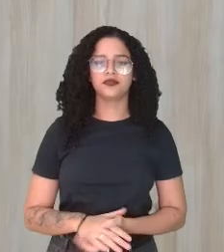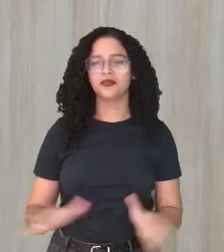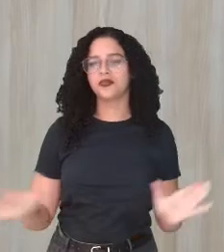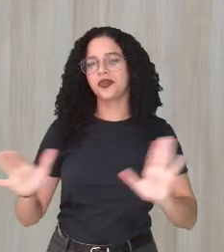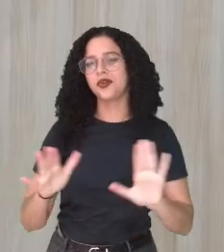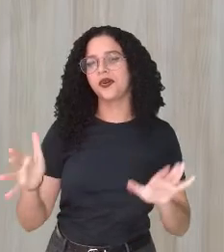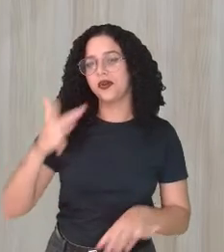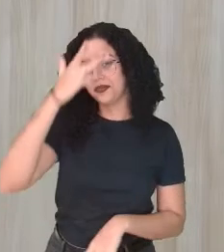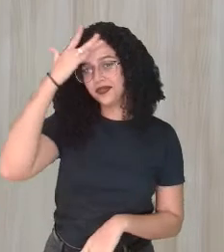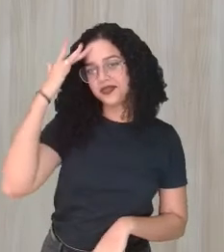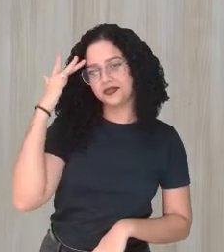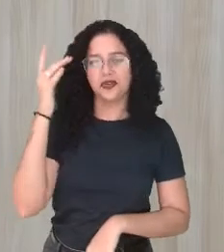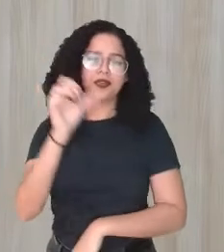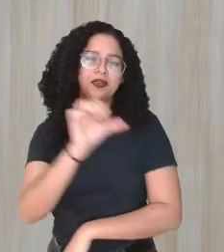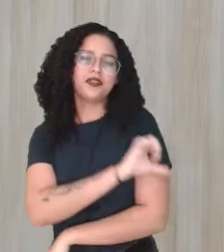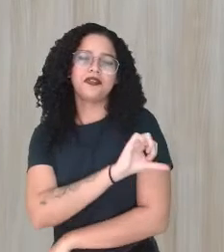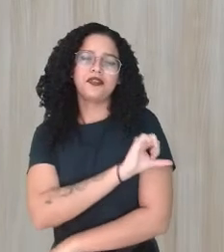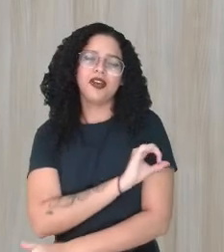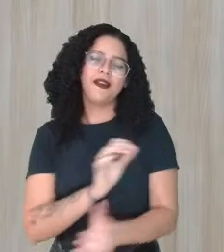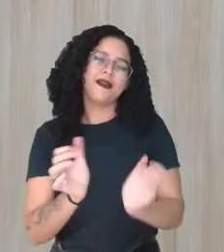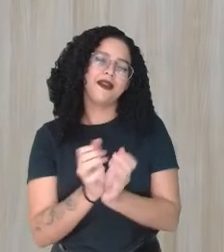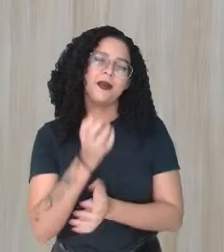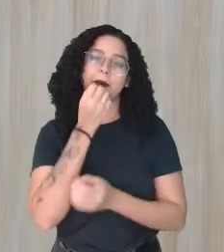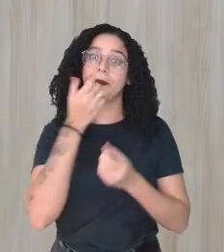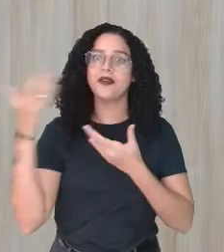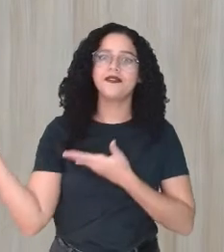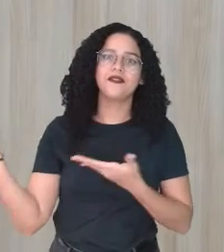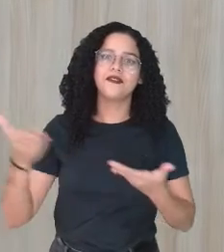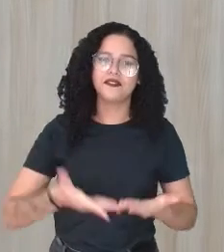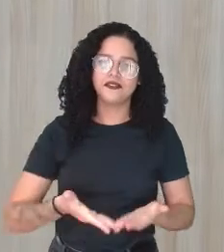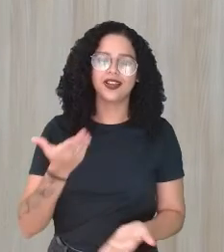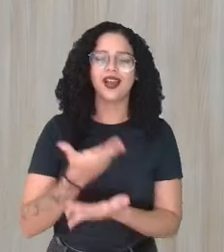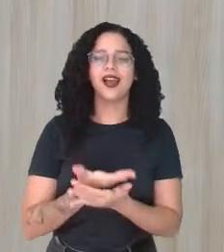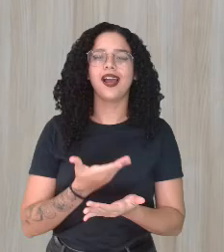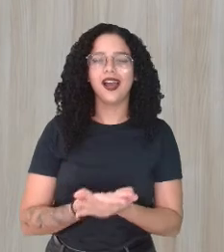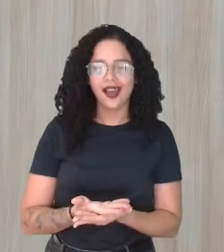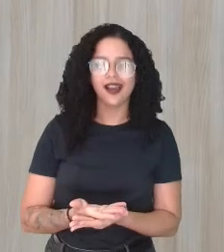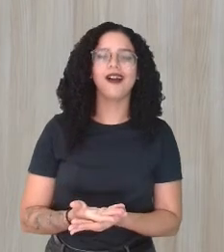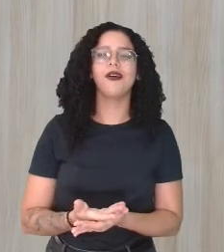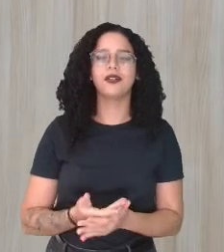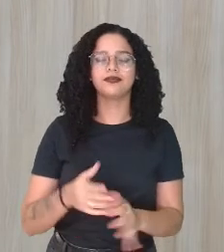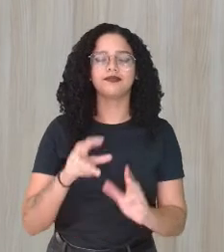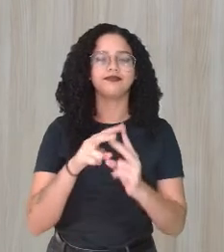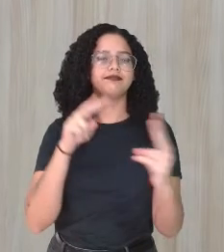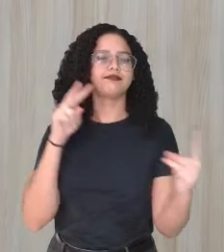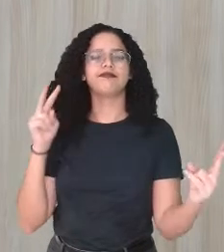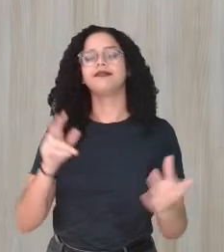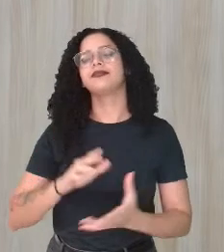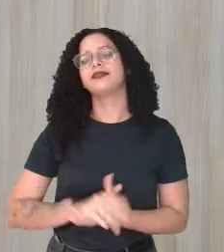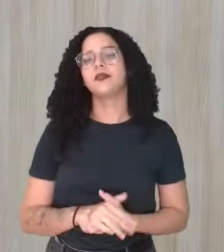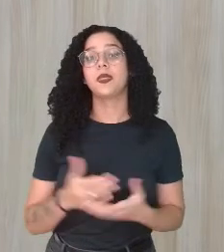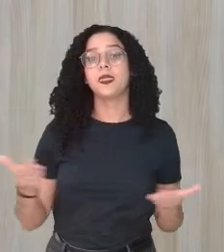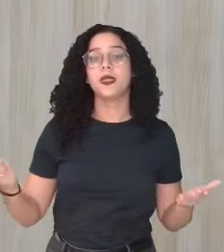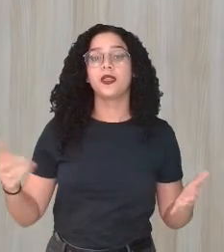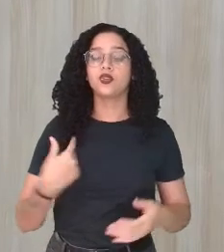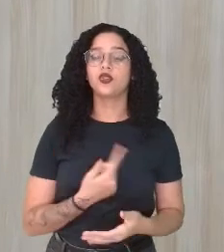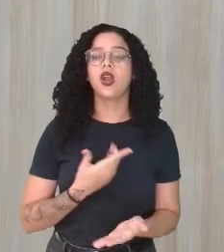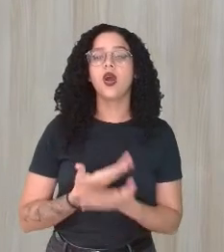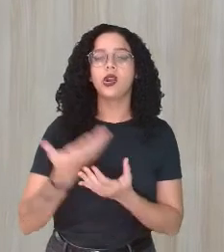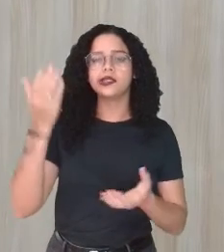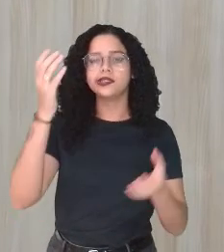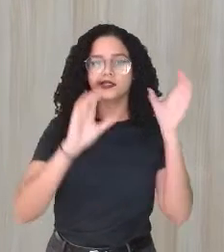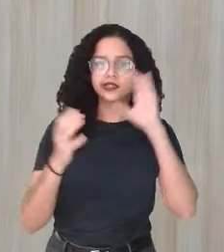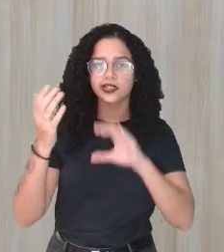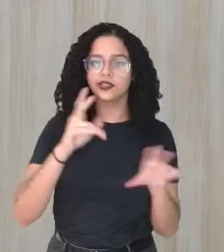Aê, meu nono ano! Sejam bem-vindos a mais essa aula aqui da Escola Municipal para Aulas Digitais. Nossa aula de